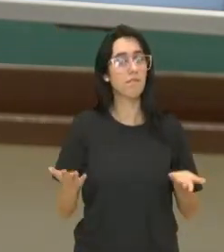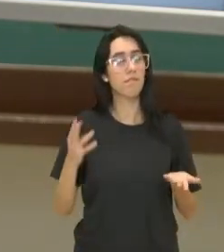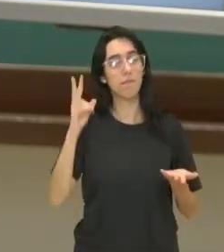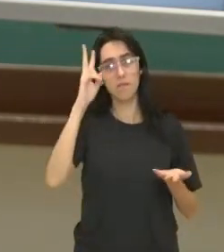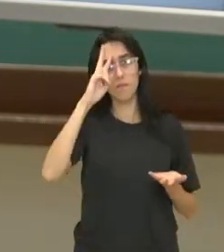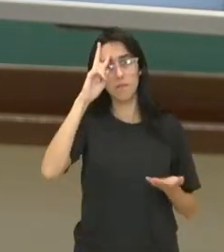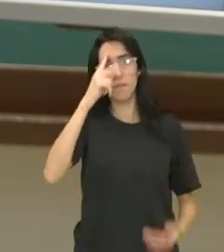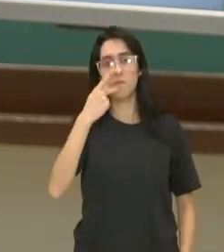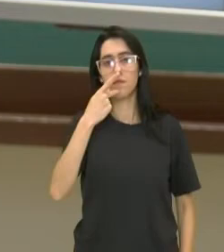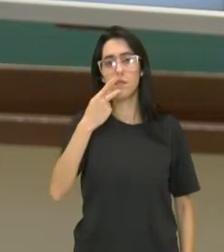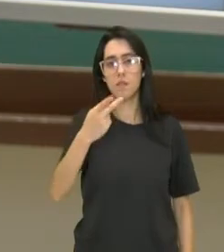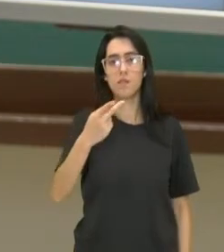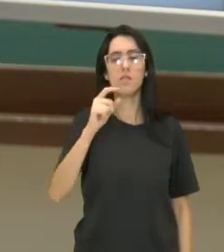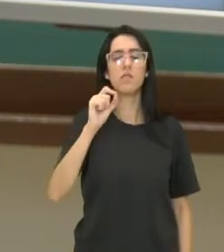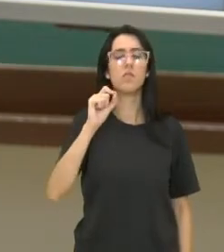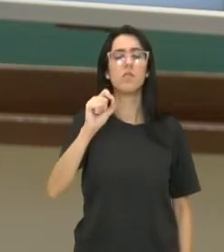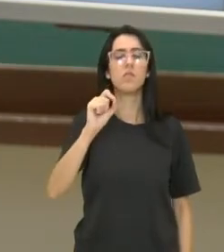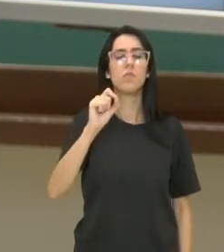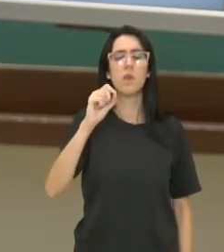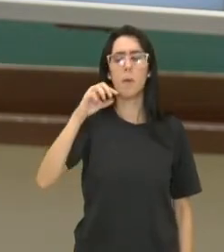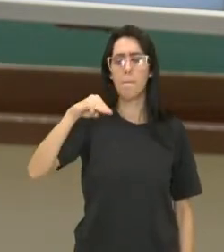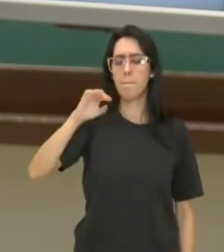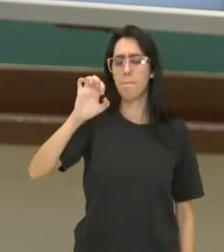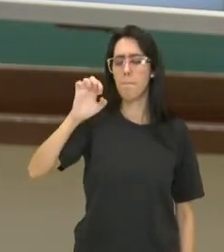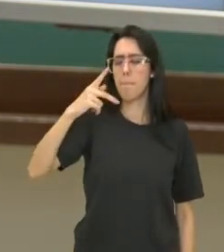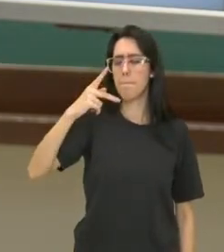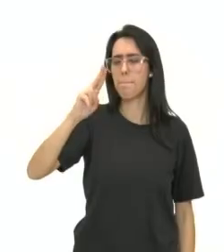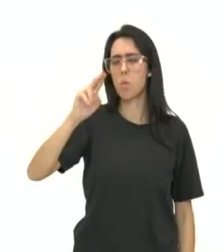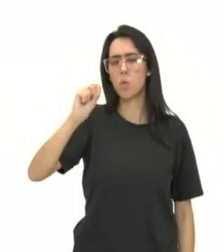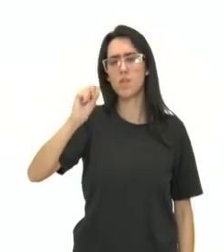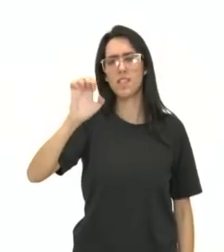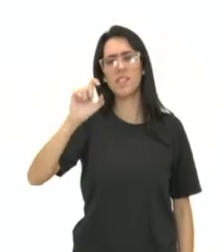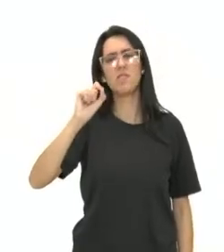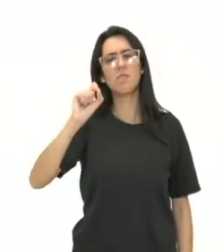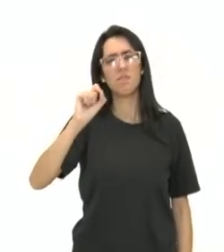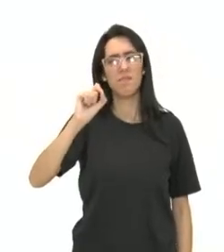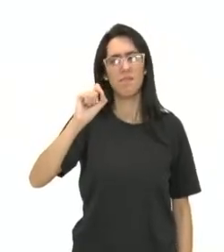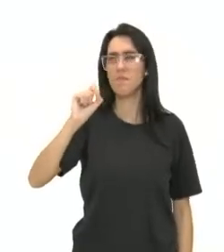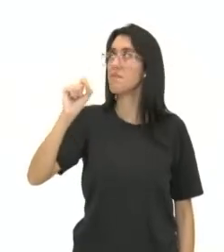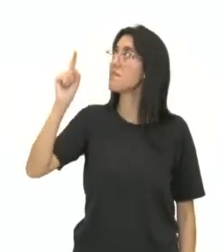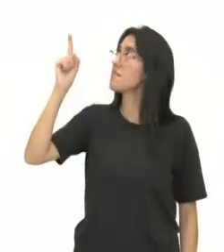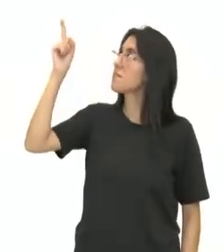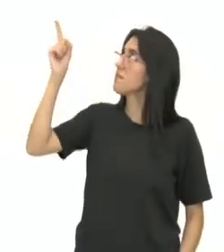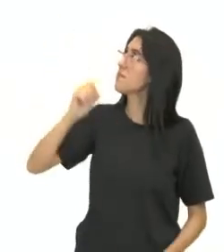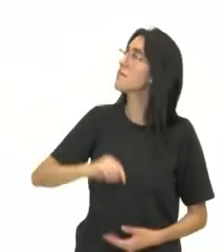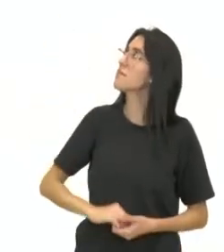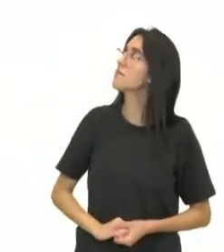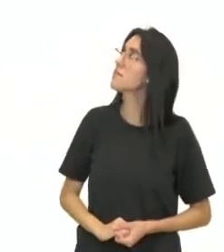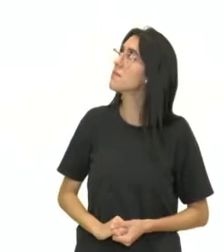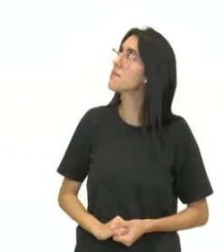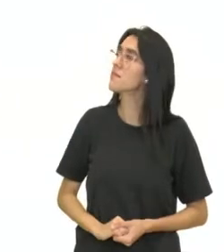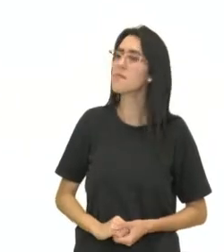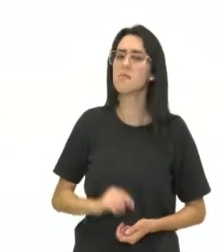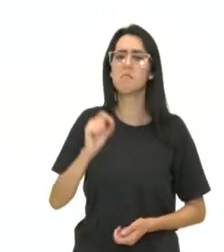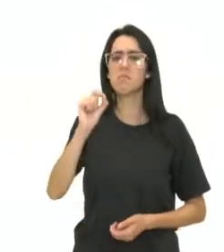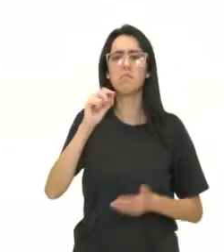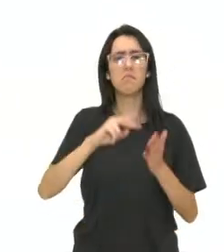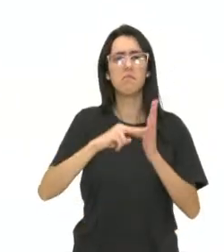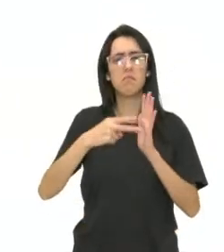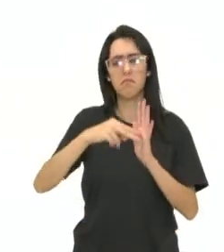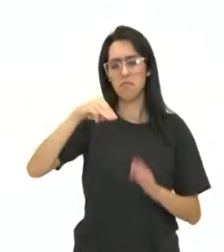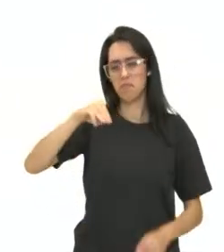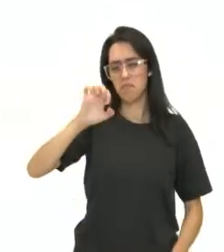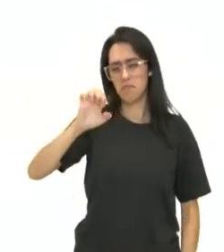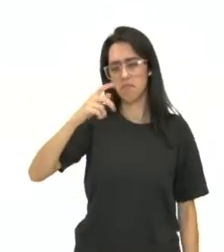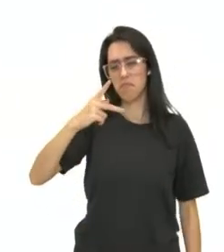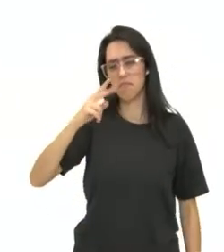lembram que eu falei para vocês observa em as palavras em aqui ele um momento é pussy triste que que é minha pussy é um verbo